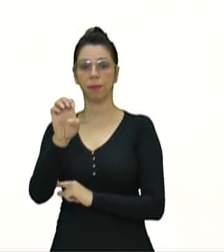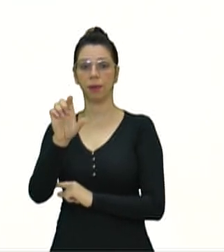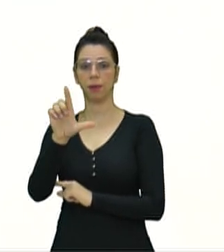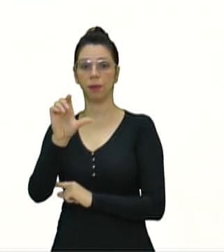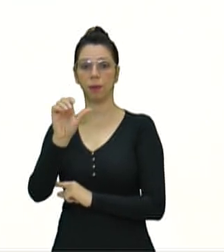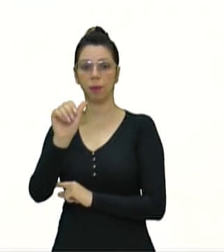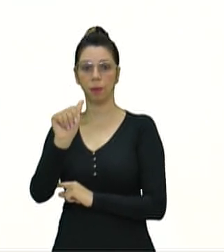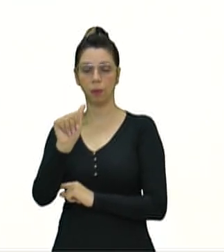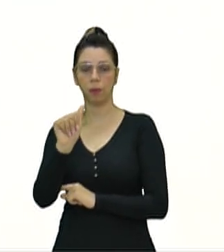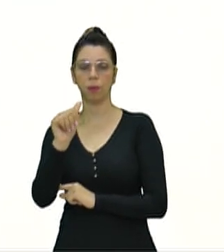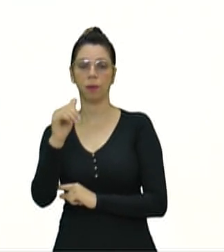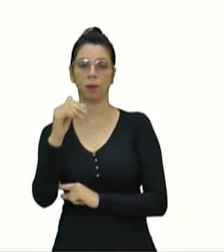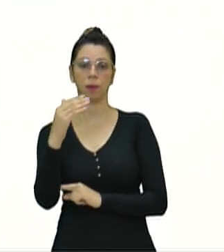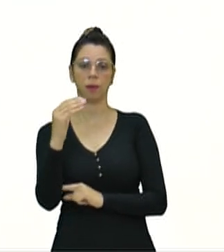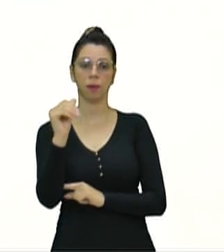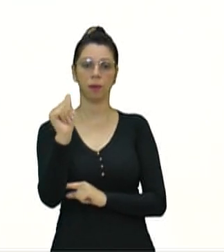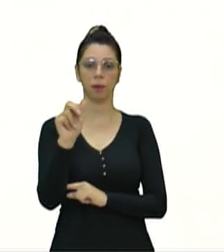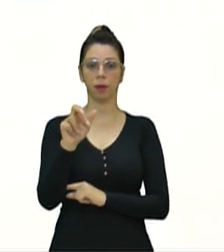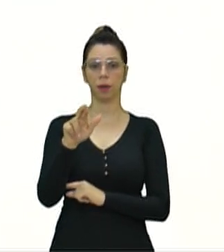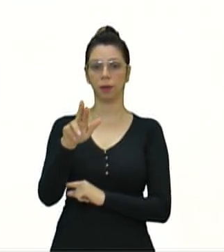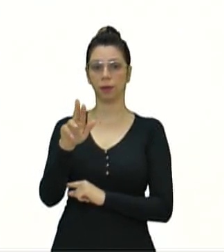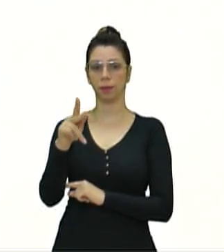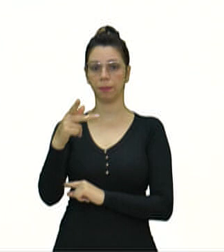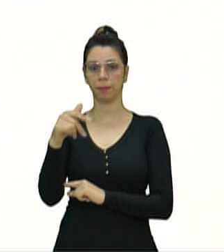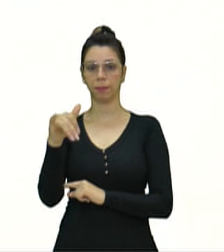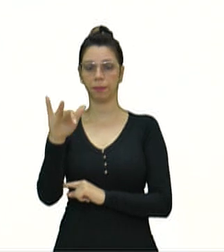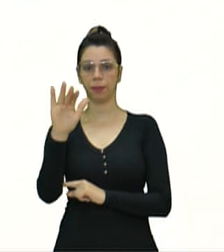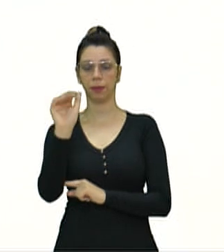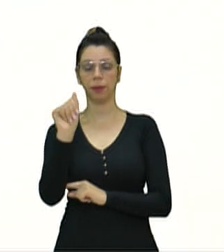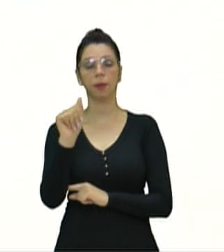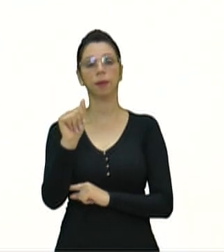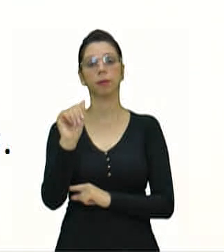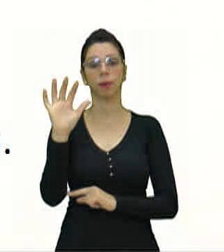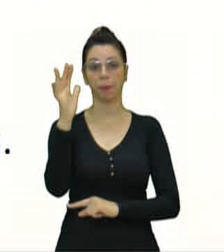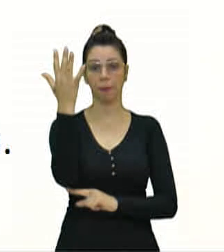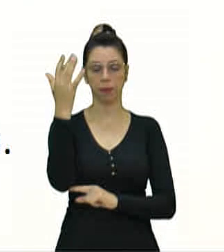de partenogênese, só que ali a nível vegetal.